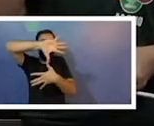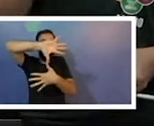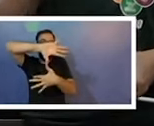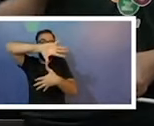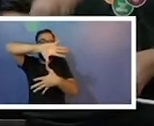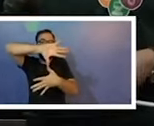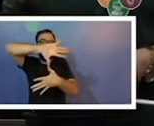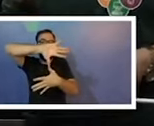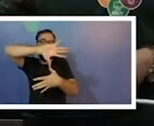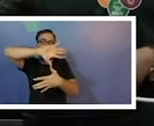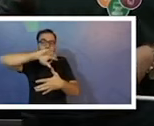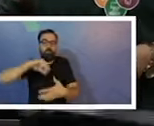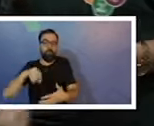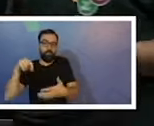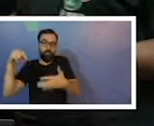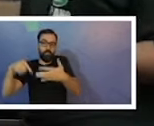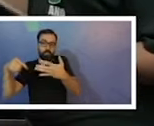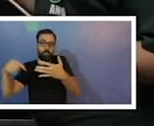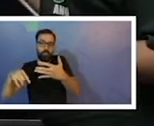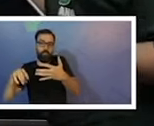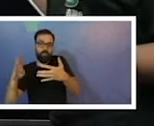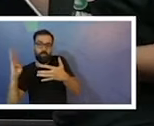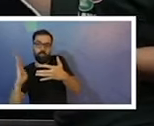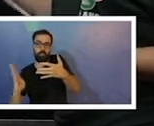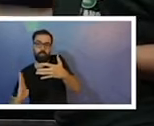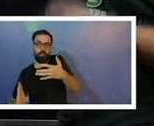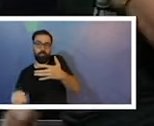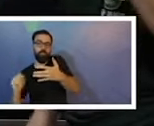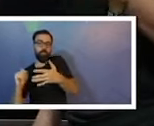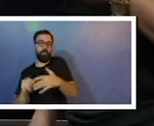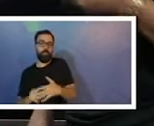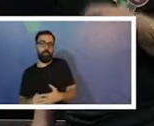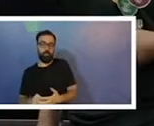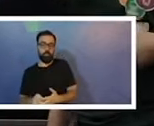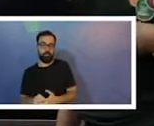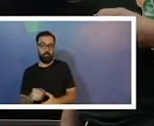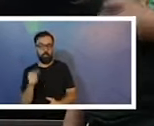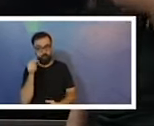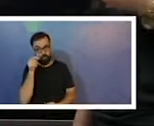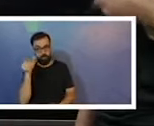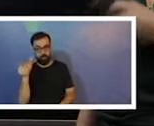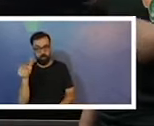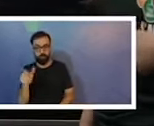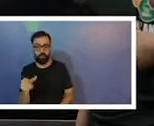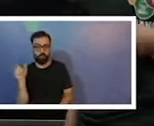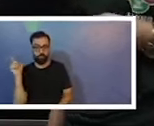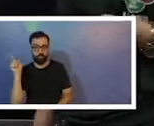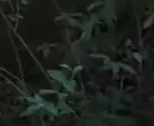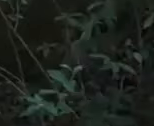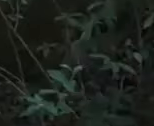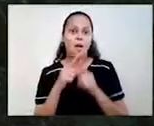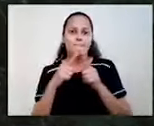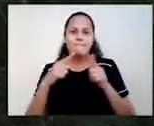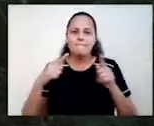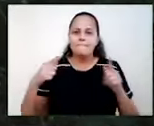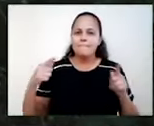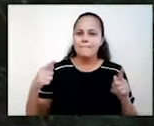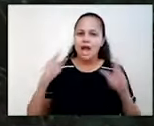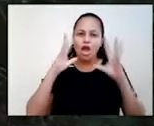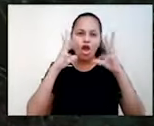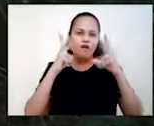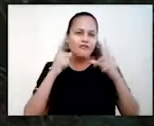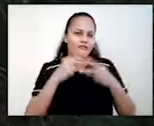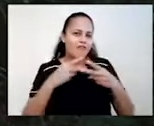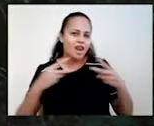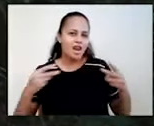terra, um deles está o Brasil. Existem a onça. Vamos assistir, vamos ver um pouquinho sobre ela. Ela é um dos